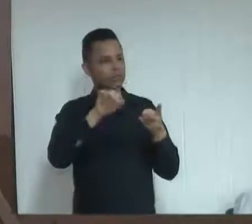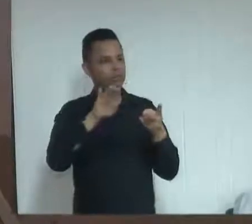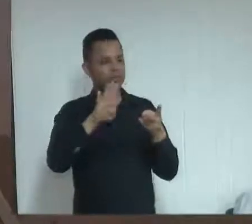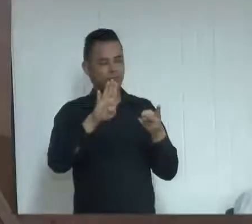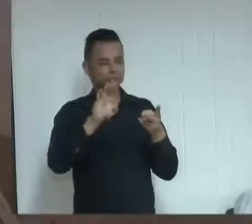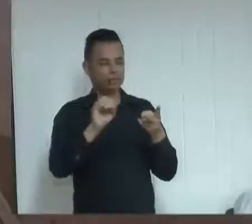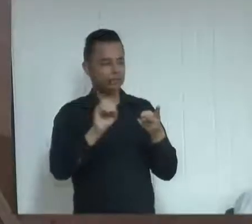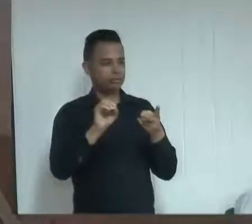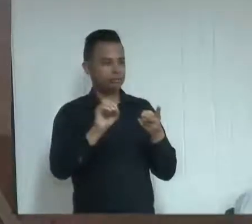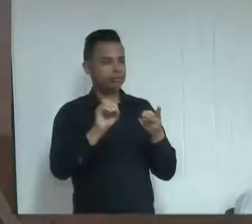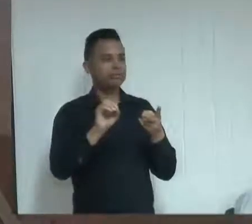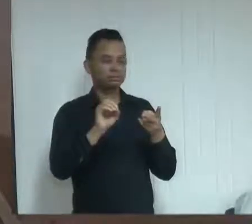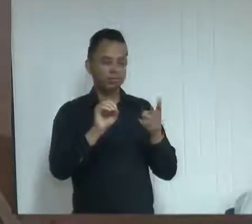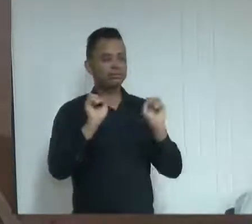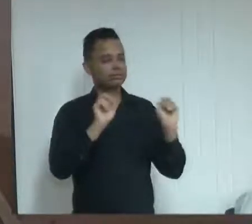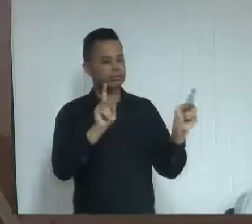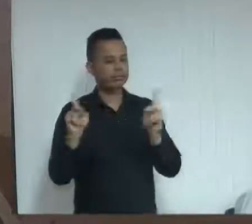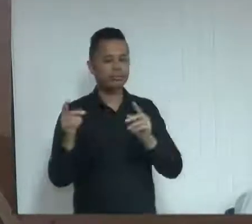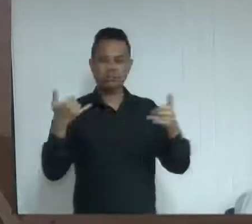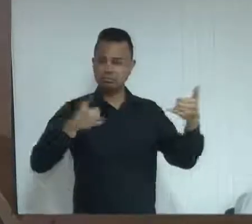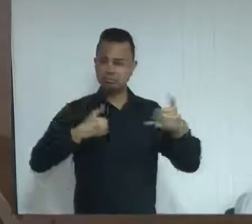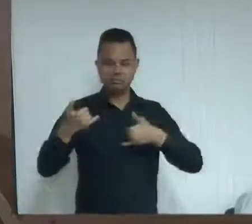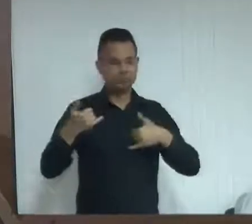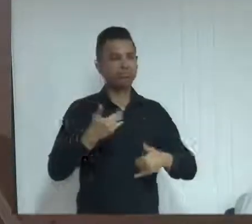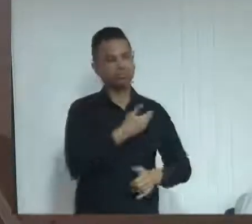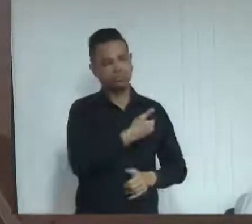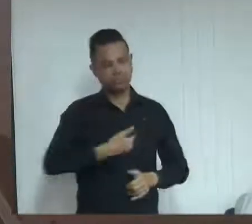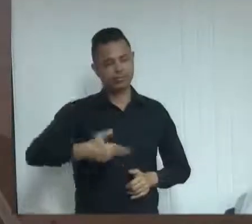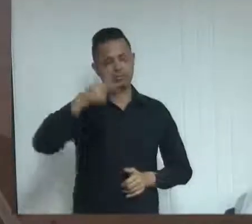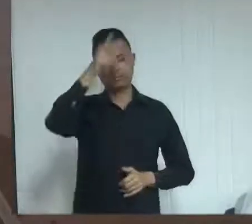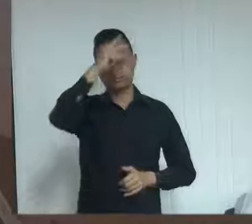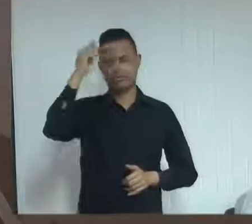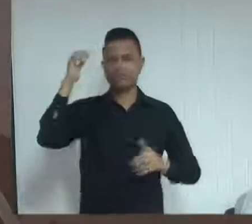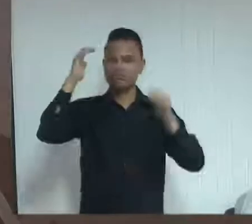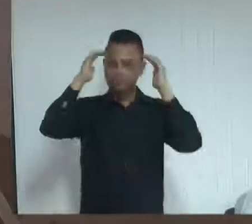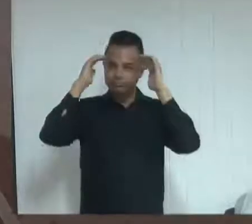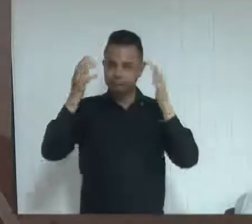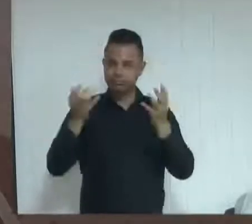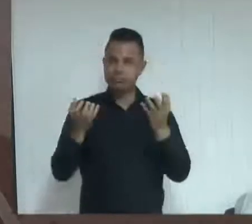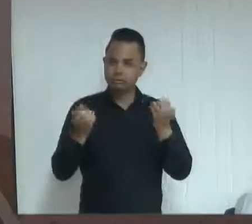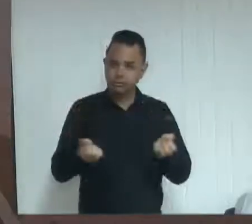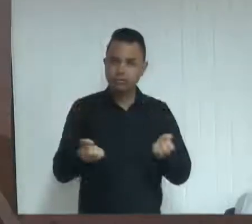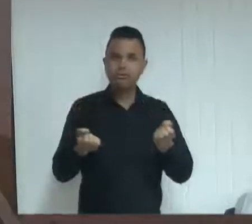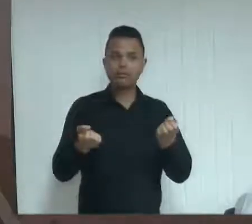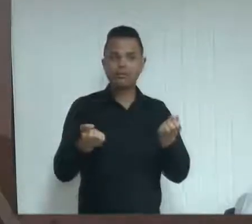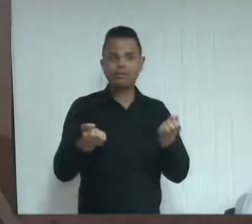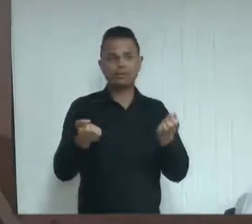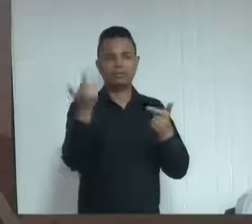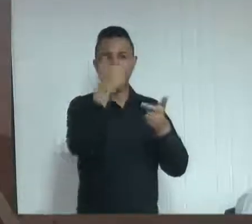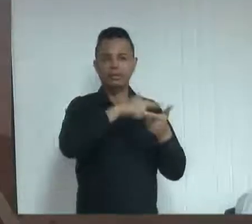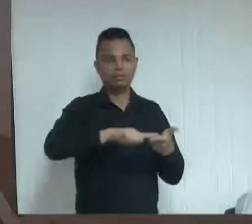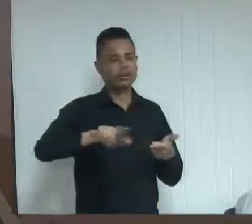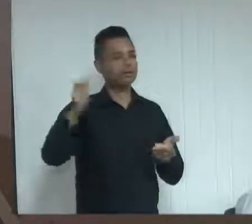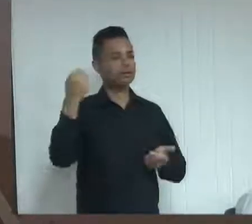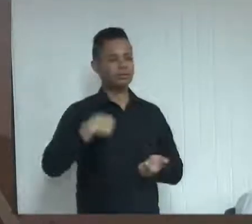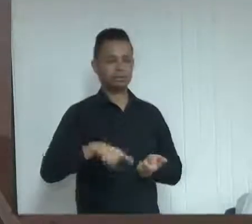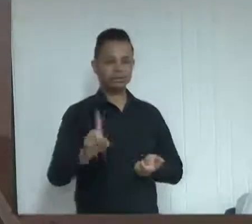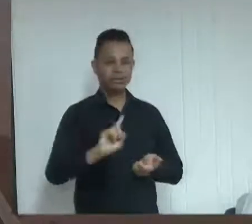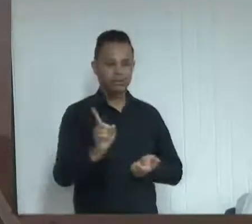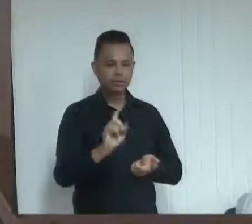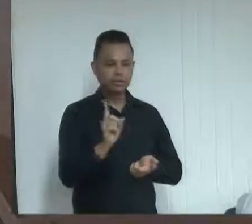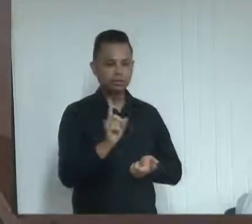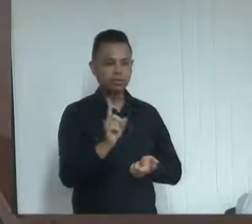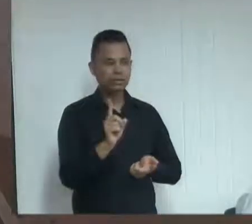passado. Então, aceitei esse pronunciamento da própria Prefeitura, que, nesse ponto, ele diz que não é necessário o envio do